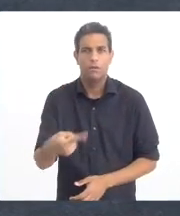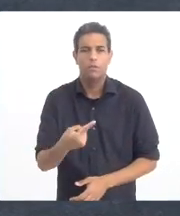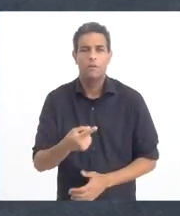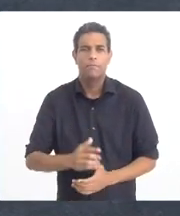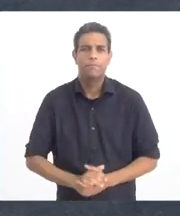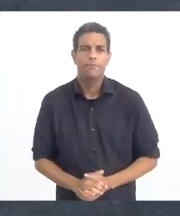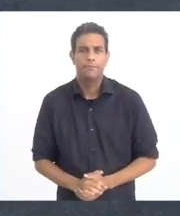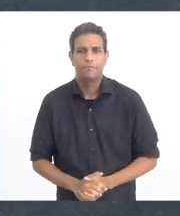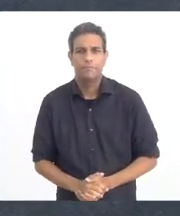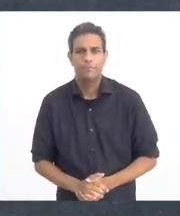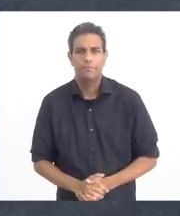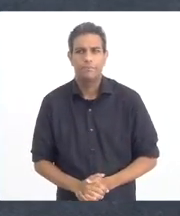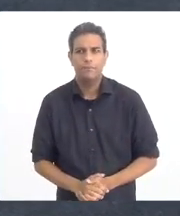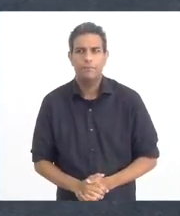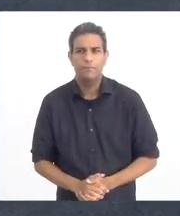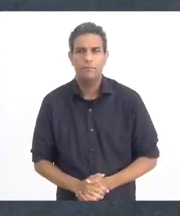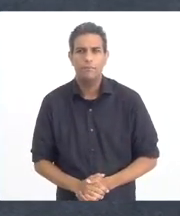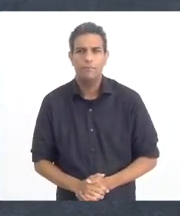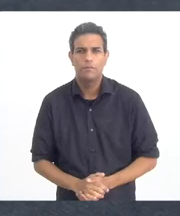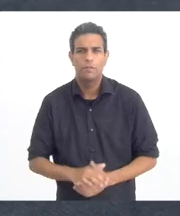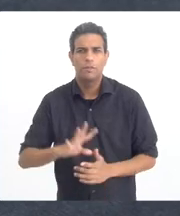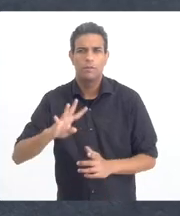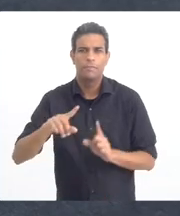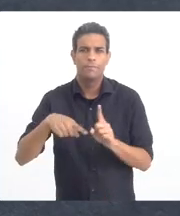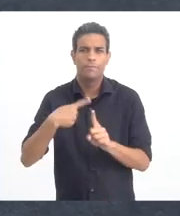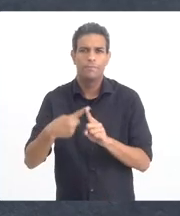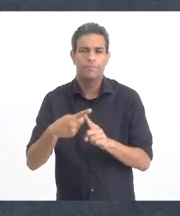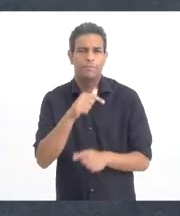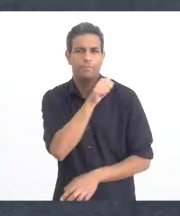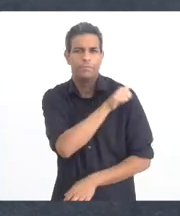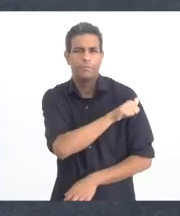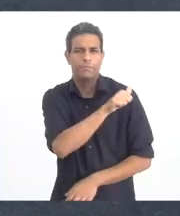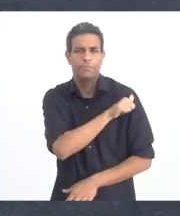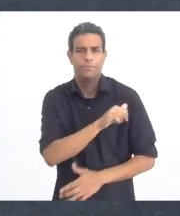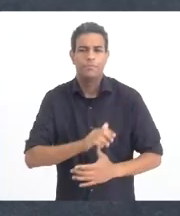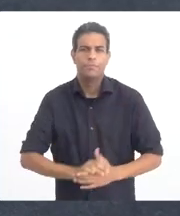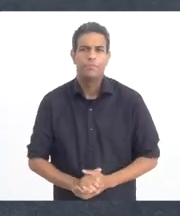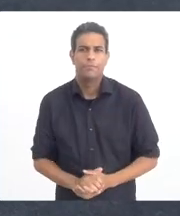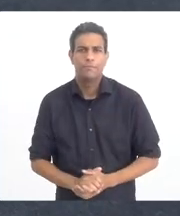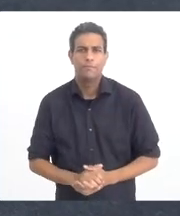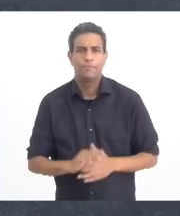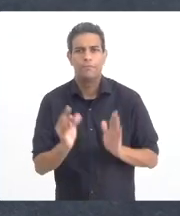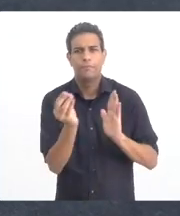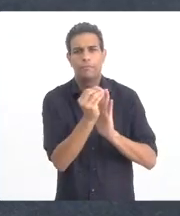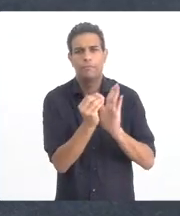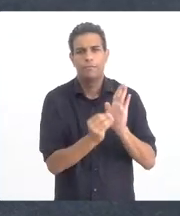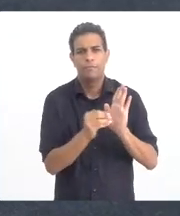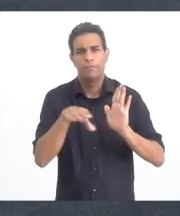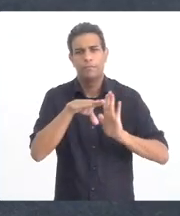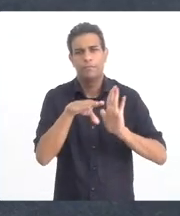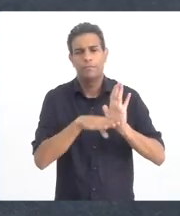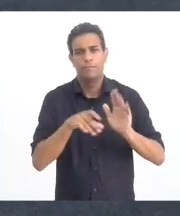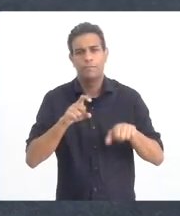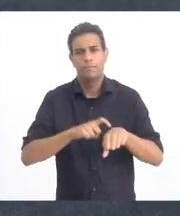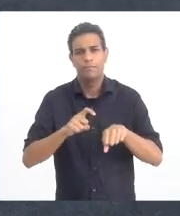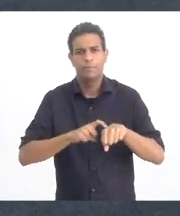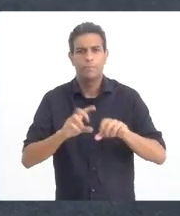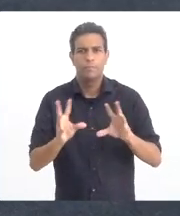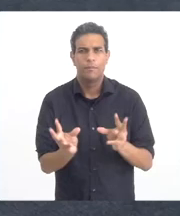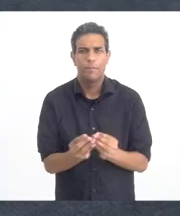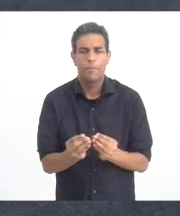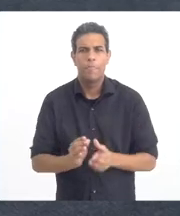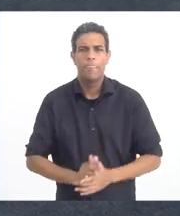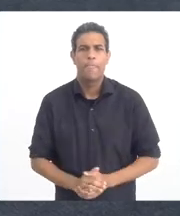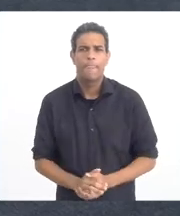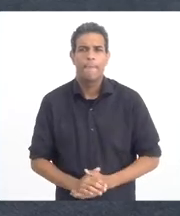tem 4 a 5 vezes mais. No Rio de Janeiro, está aí no papel, se eu depois ver, porque o tempo é curto,